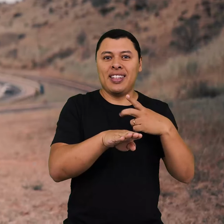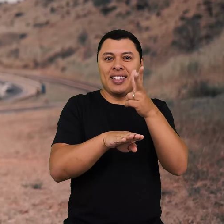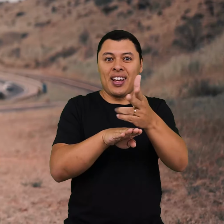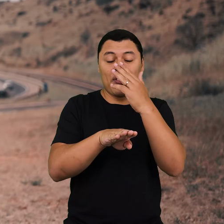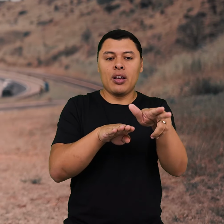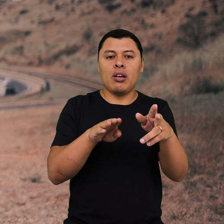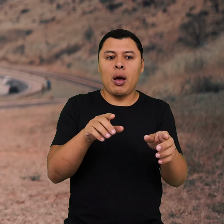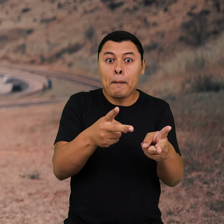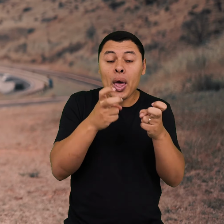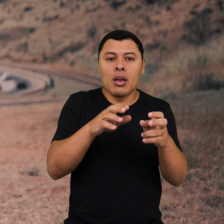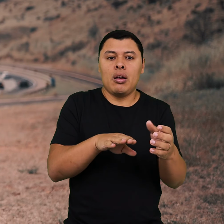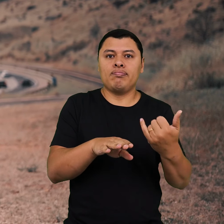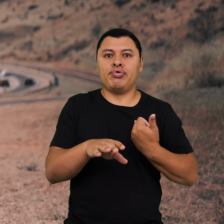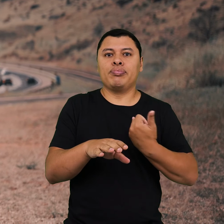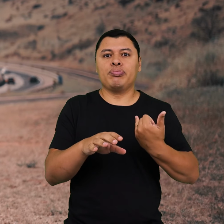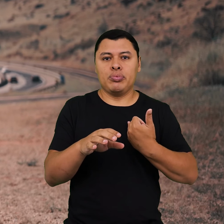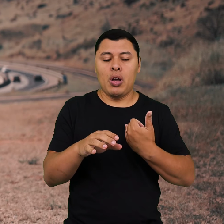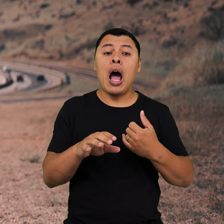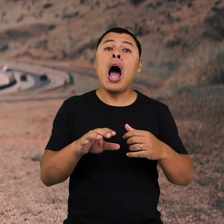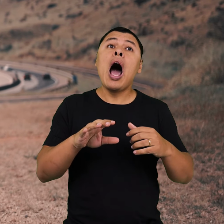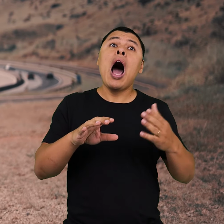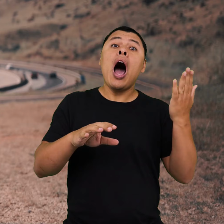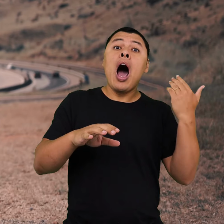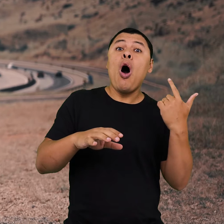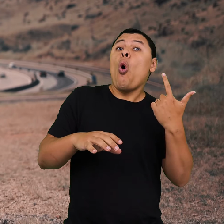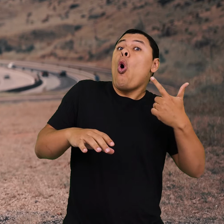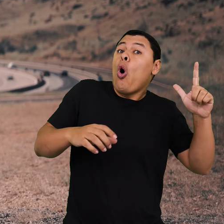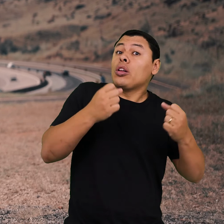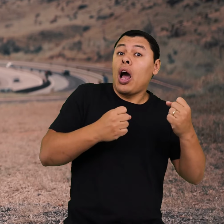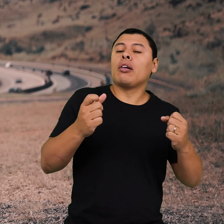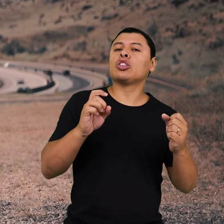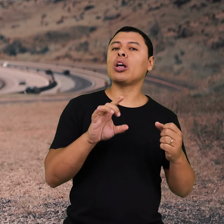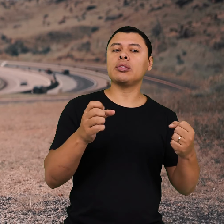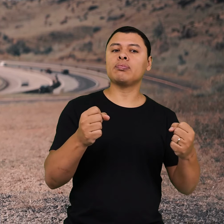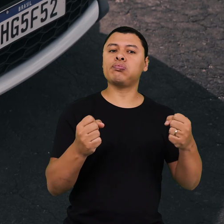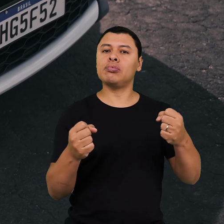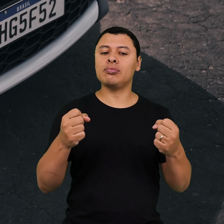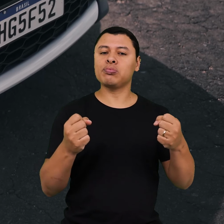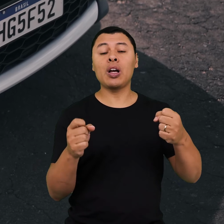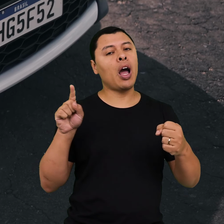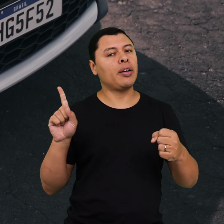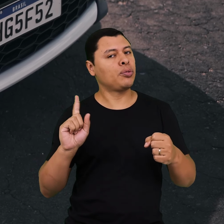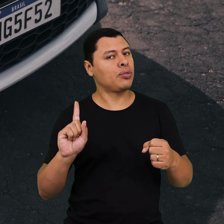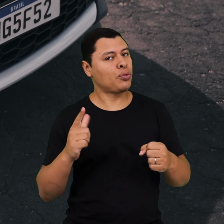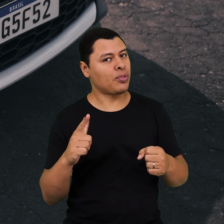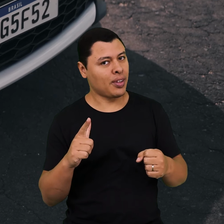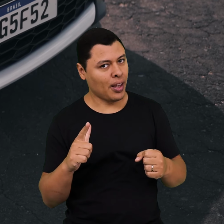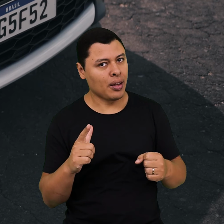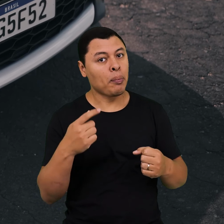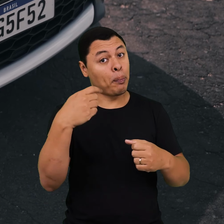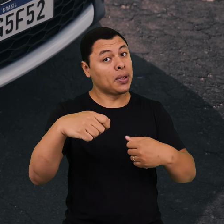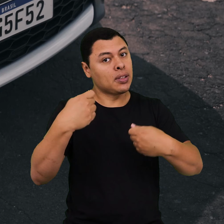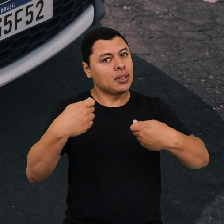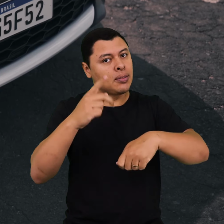chuva. Não é aquele sistema que esterça o veículo, mas ele avisa se você acidentalmente ocupar a faixa do lado. O Yaris Hatch começa